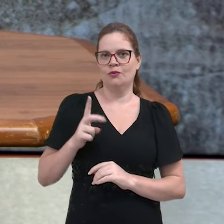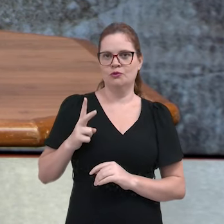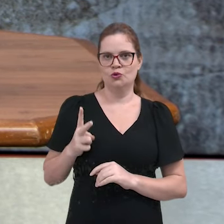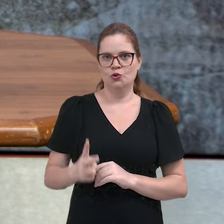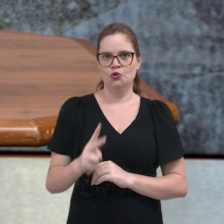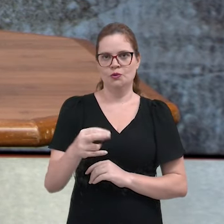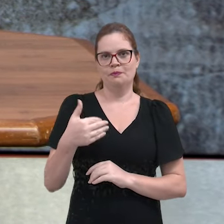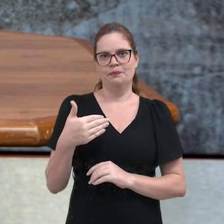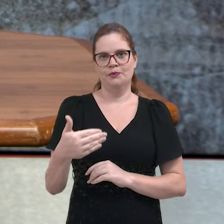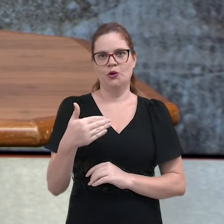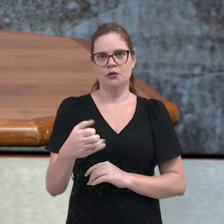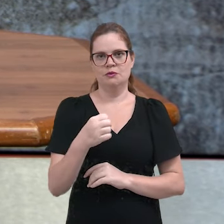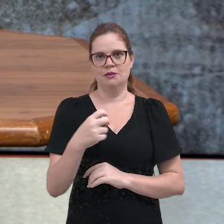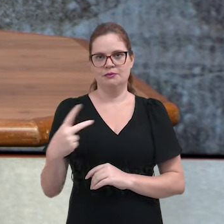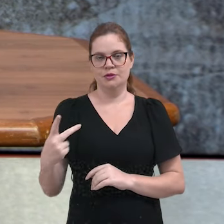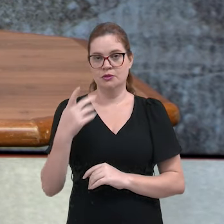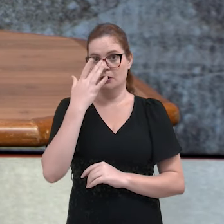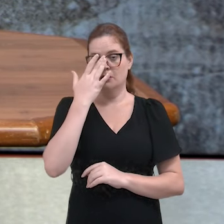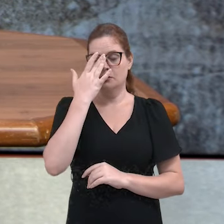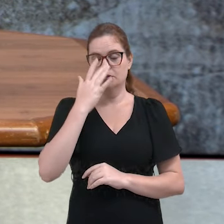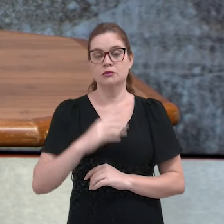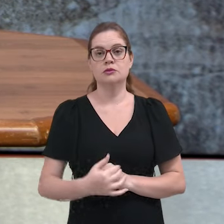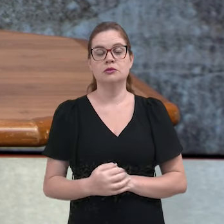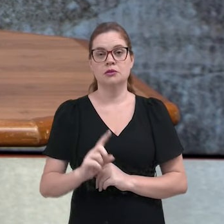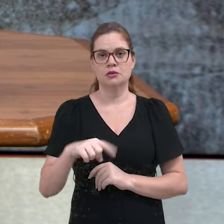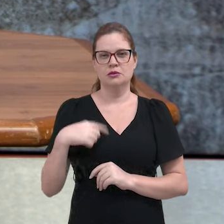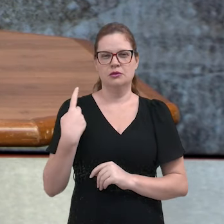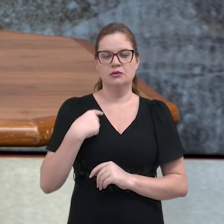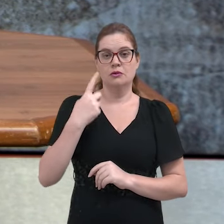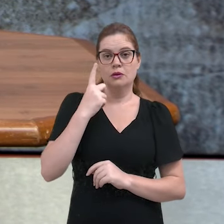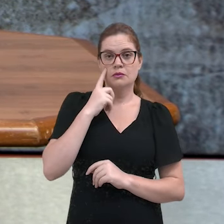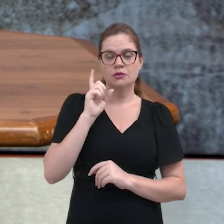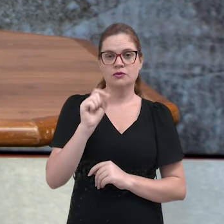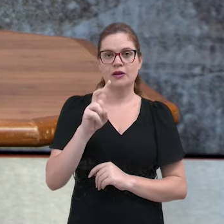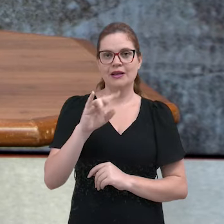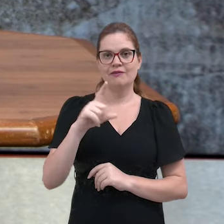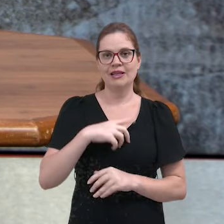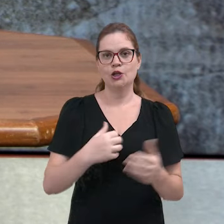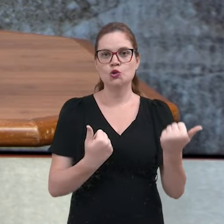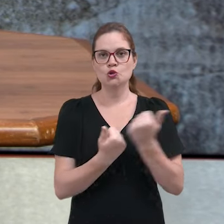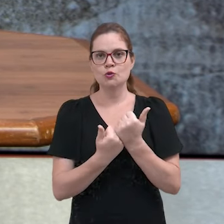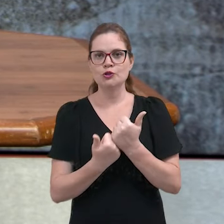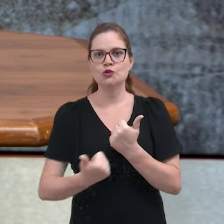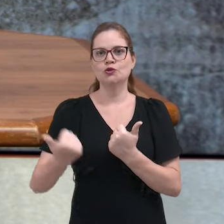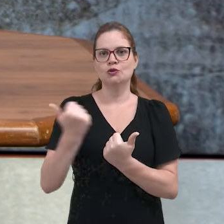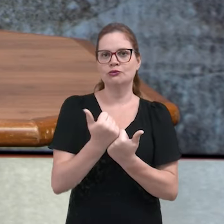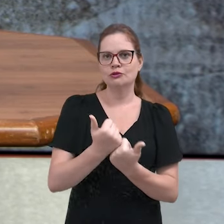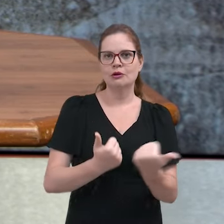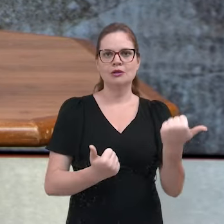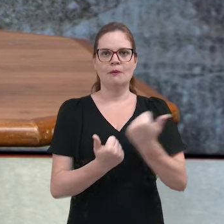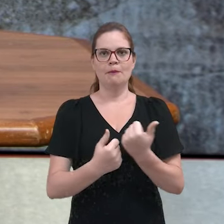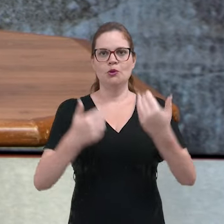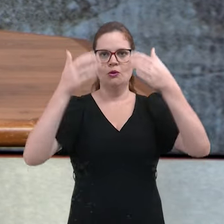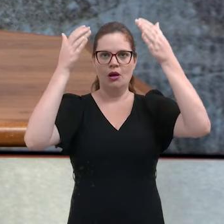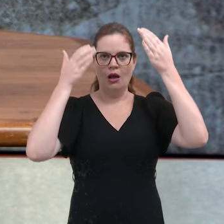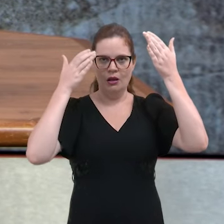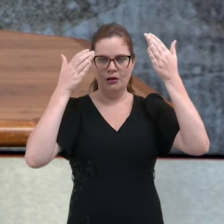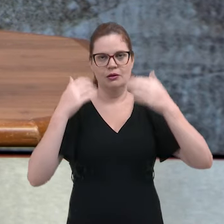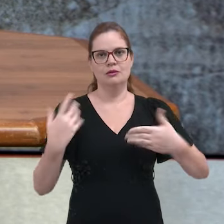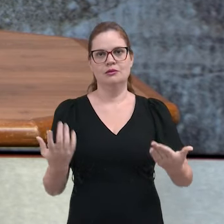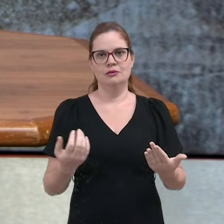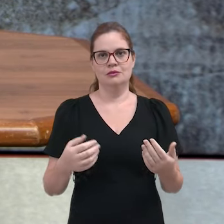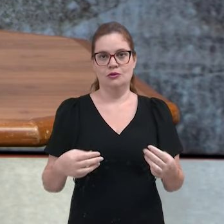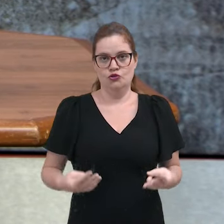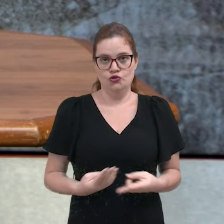nos episódios posteriores, né? E vamos ver que há uma sucessão de reis, tanto